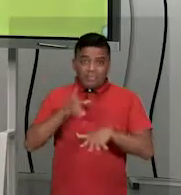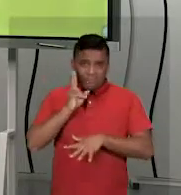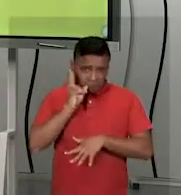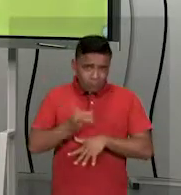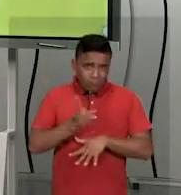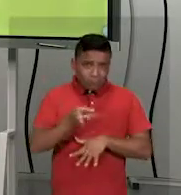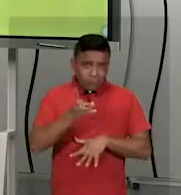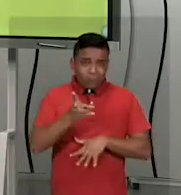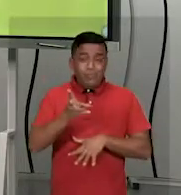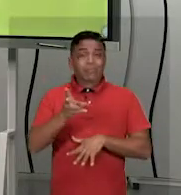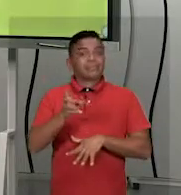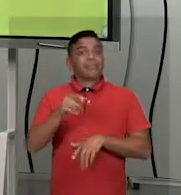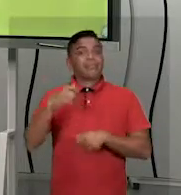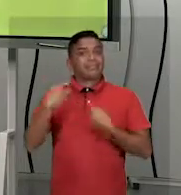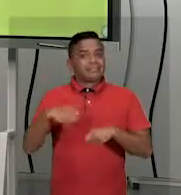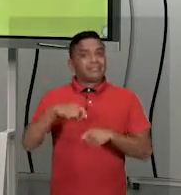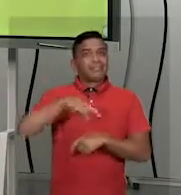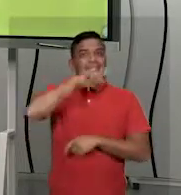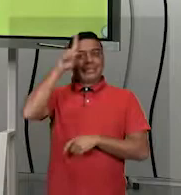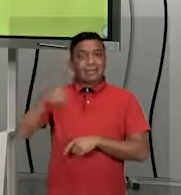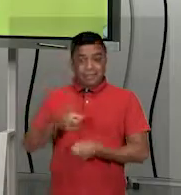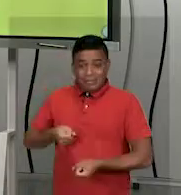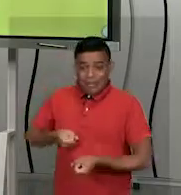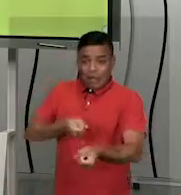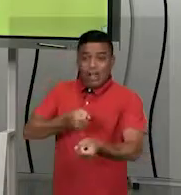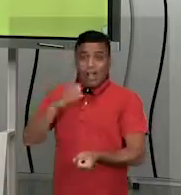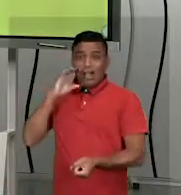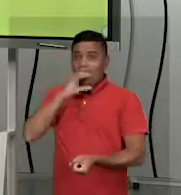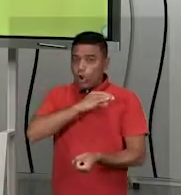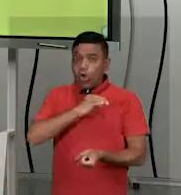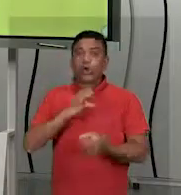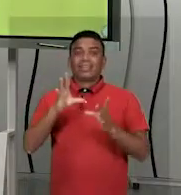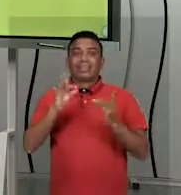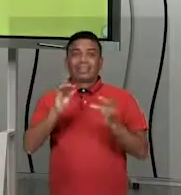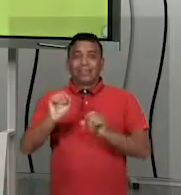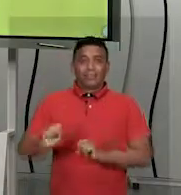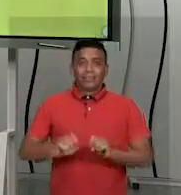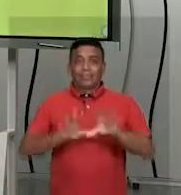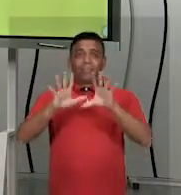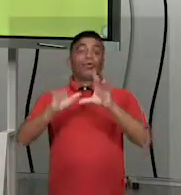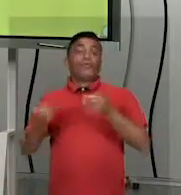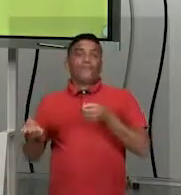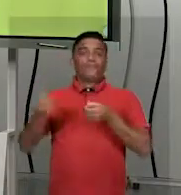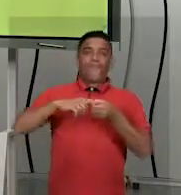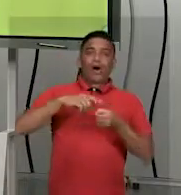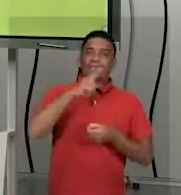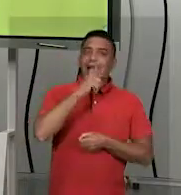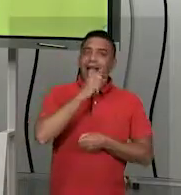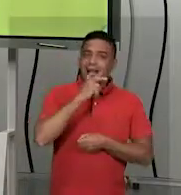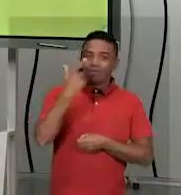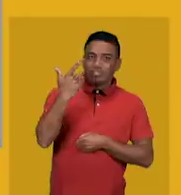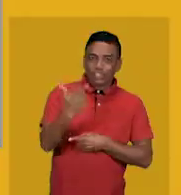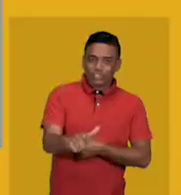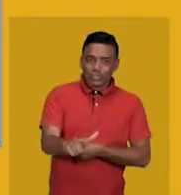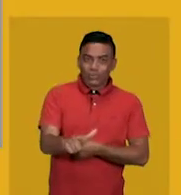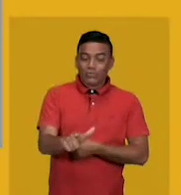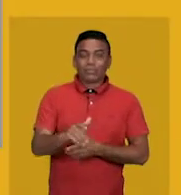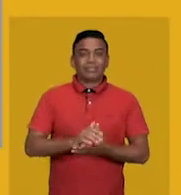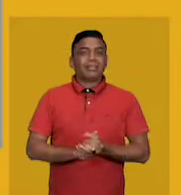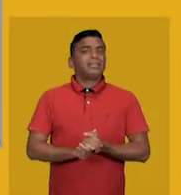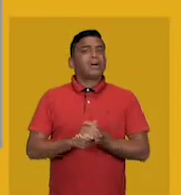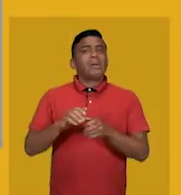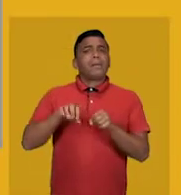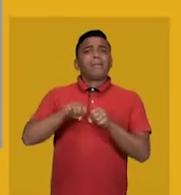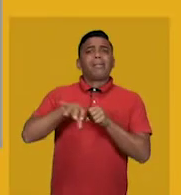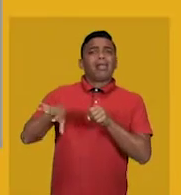aquele ciclo se repete permanentemente, só que existe uma perda. Essa perda, que a gente chama de fonte fria, é